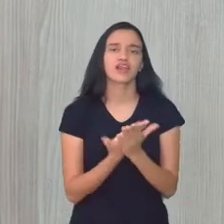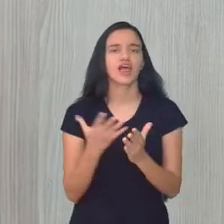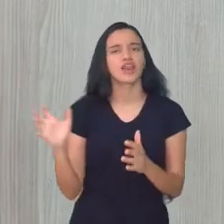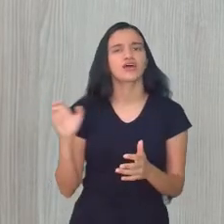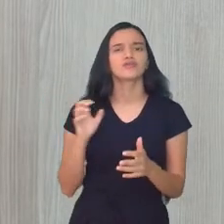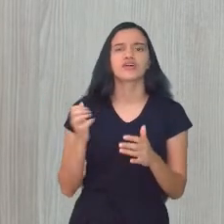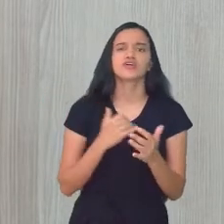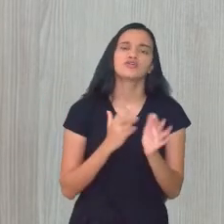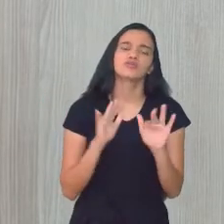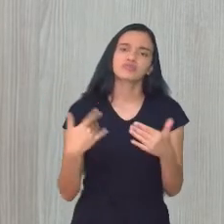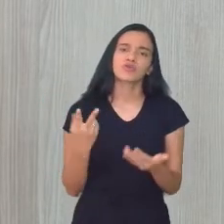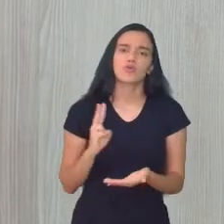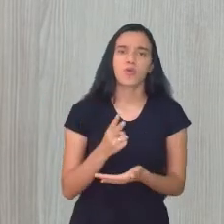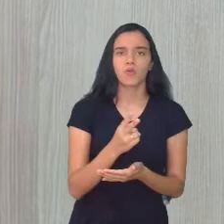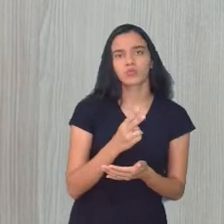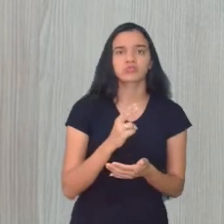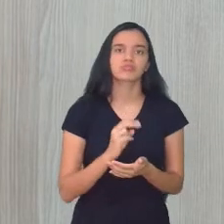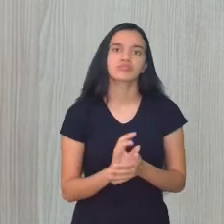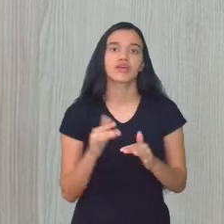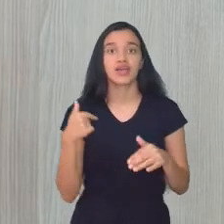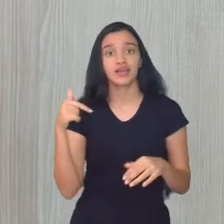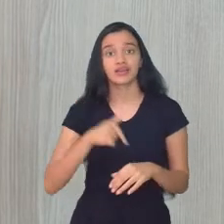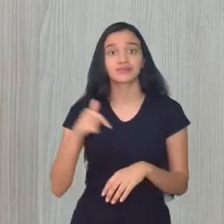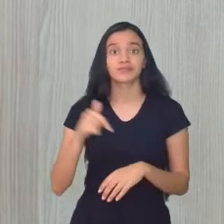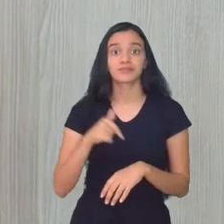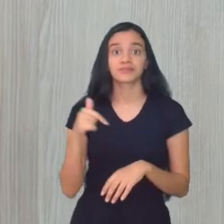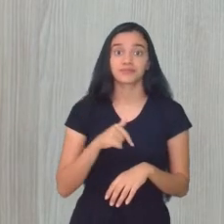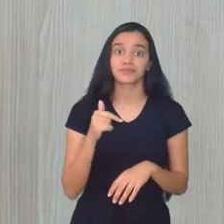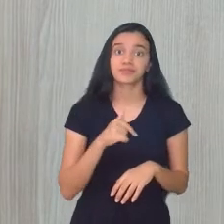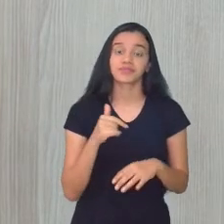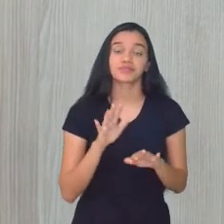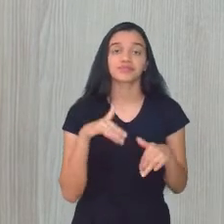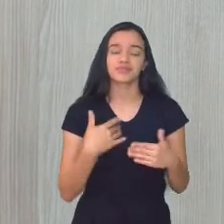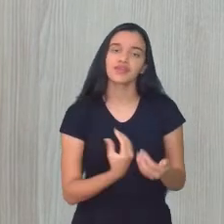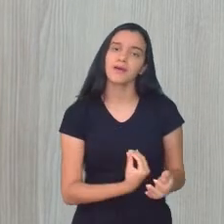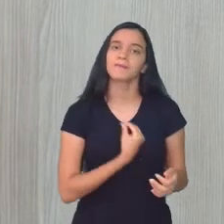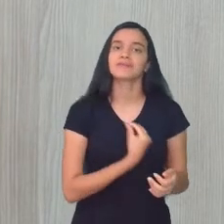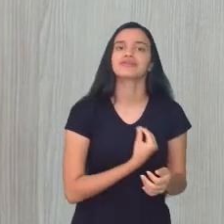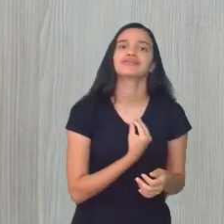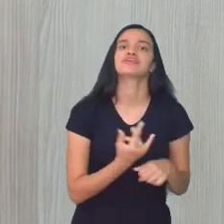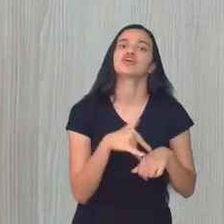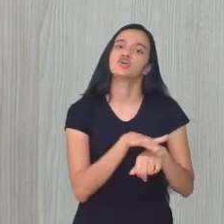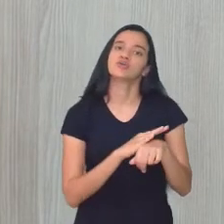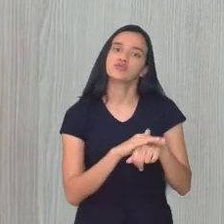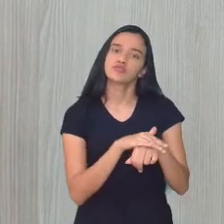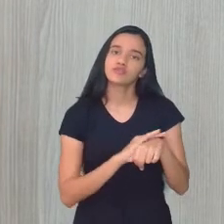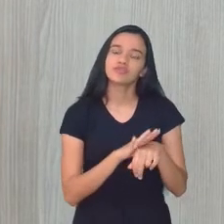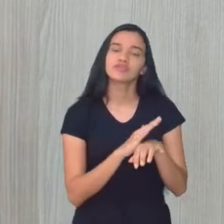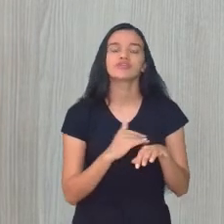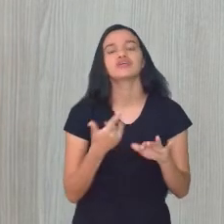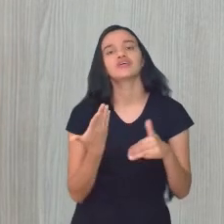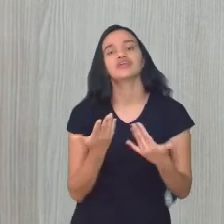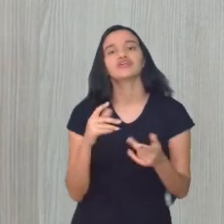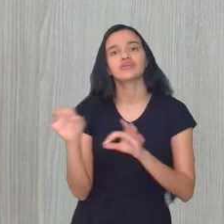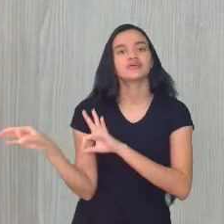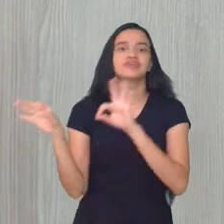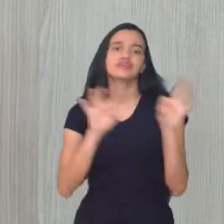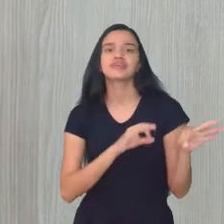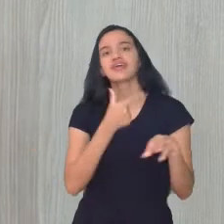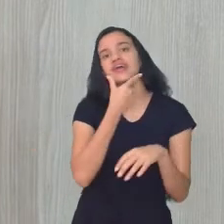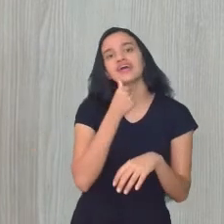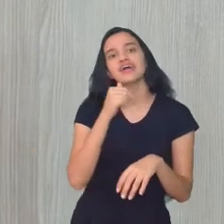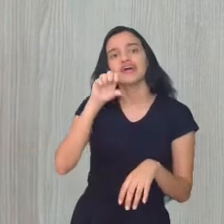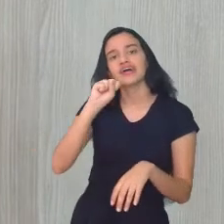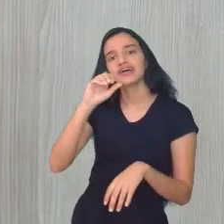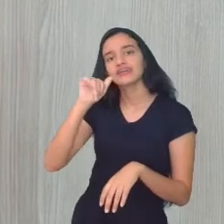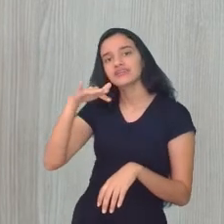rica, em continuação a outra aula. E aqui, Marco está marcando presença aqui, conversando conosco, dos que estão assistindo, Sabino, mais uma